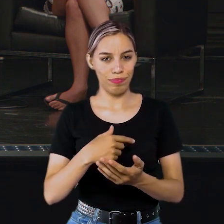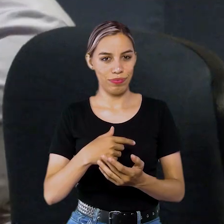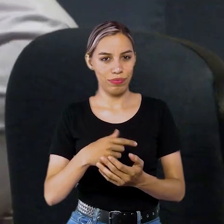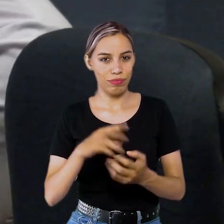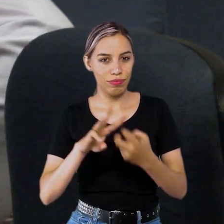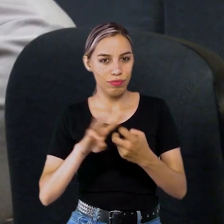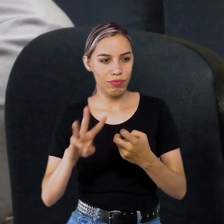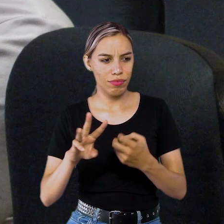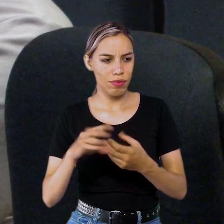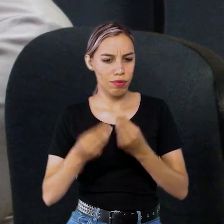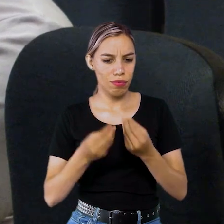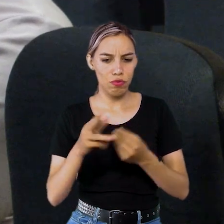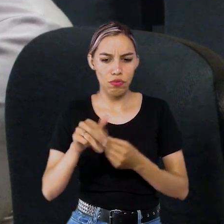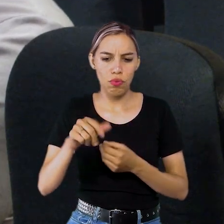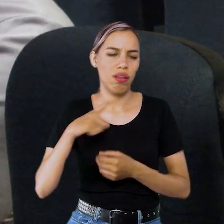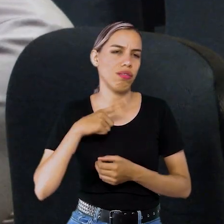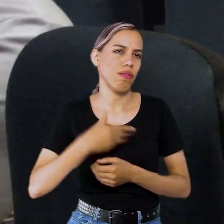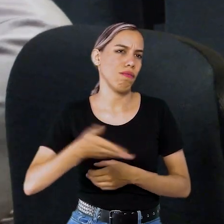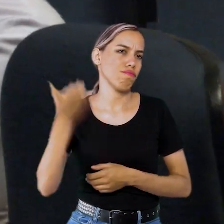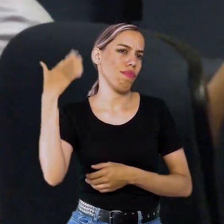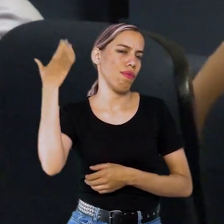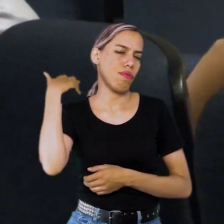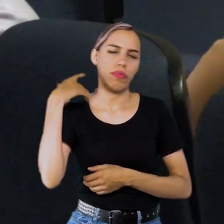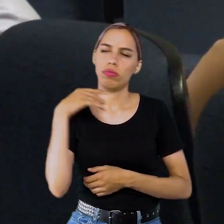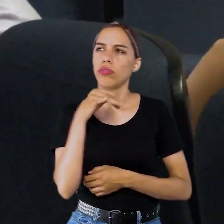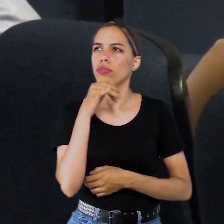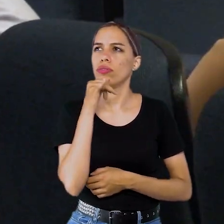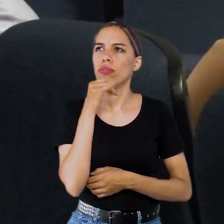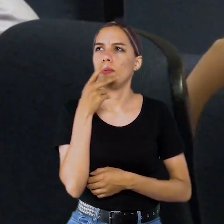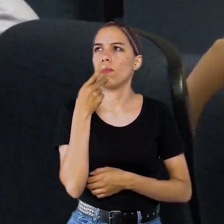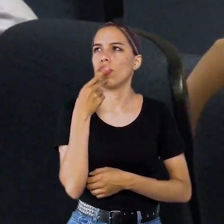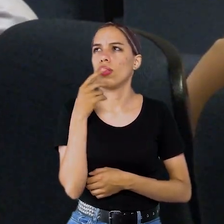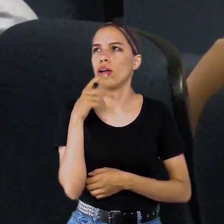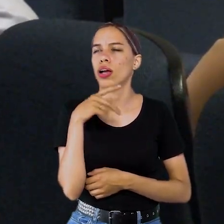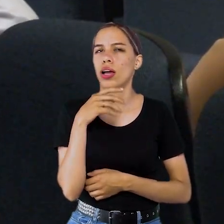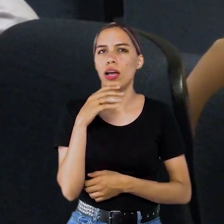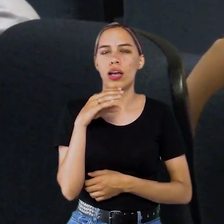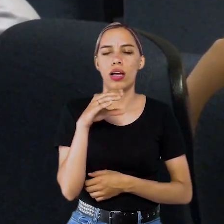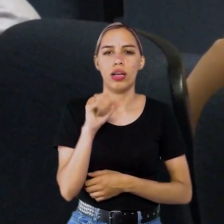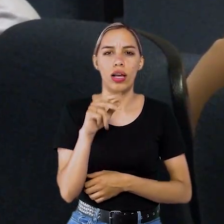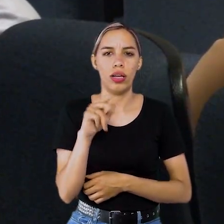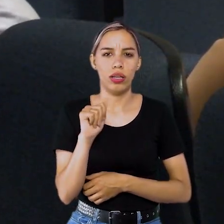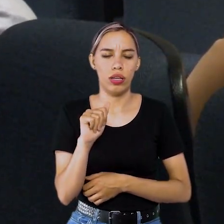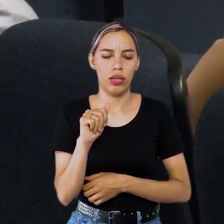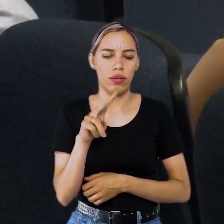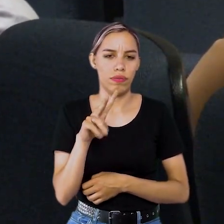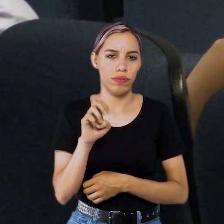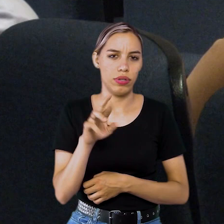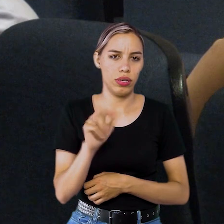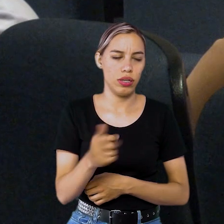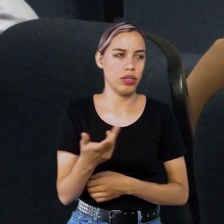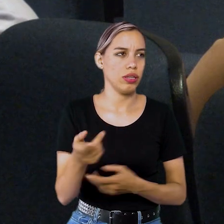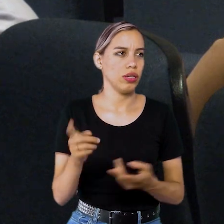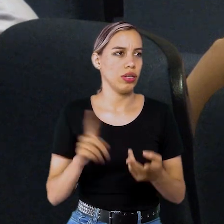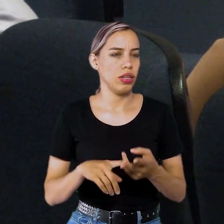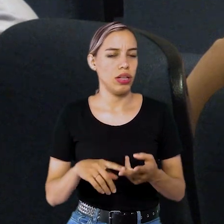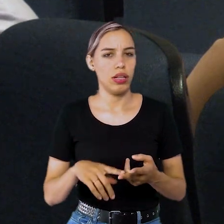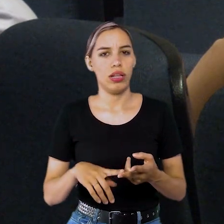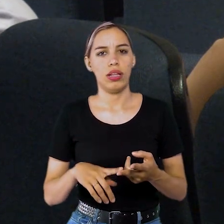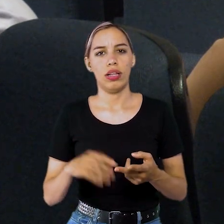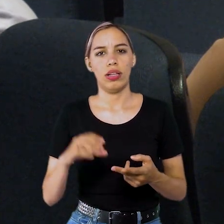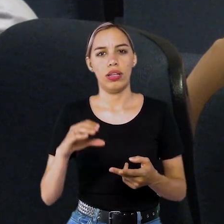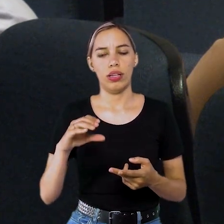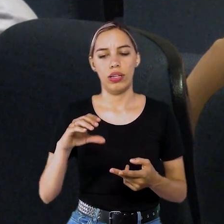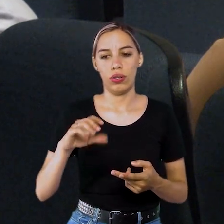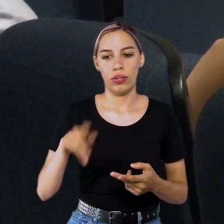como nunca teve no passado. Eu estou falando de Cacavera, dos livros do Ailton Krenak, do Davi Copenau, A Queda do Céu, dos